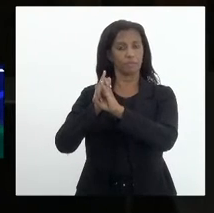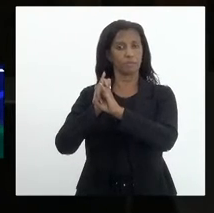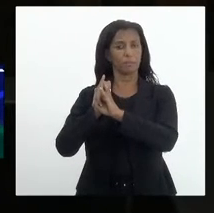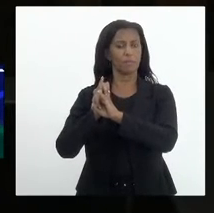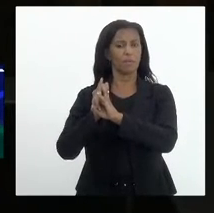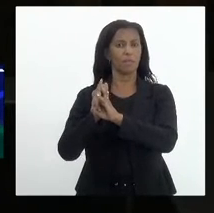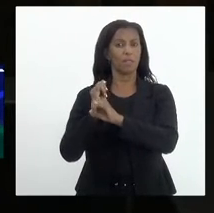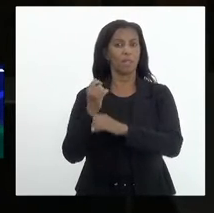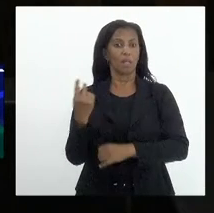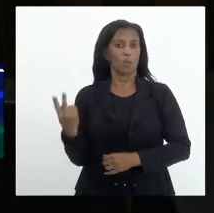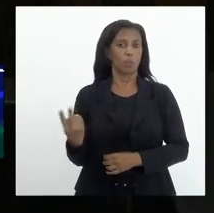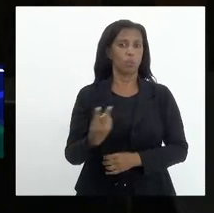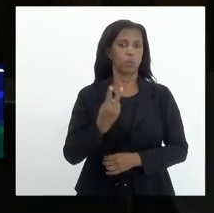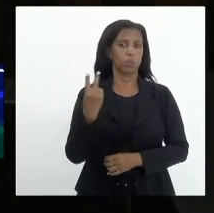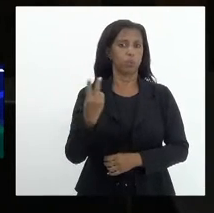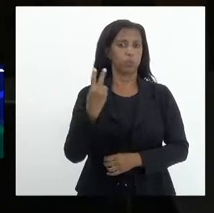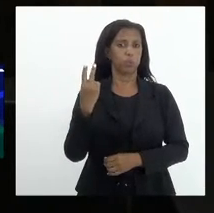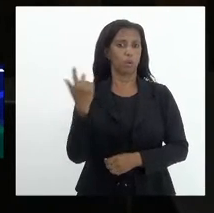do combustível.